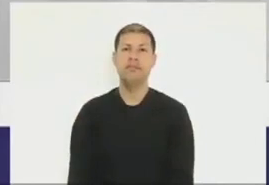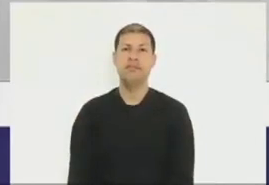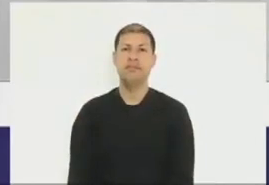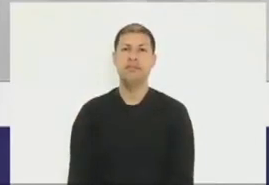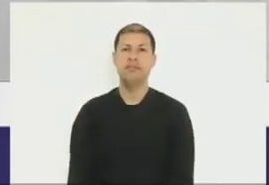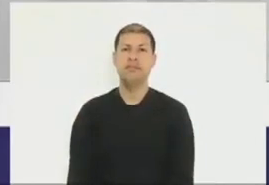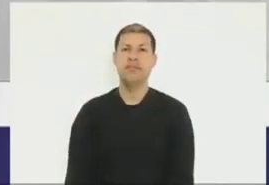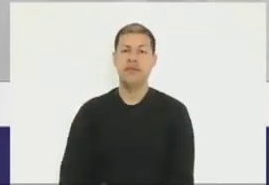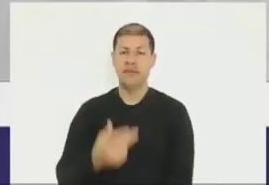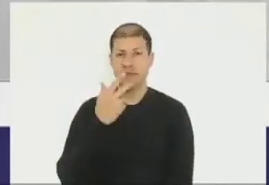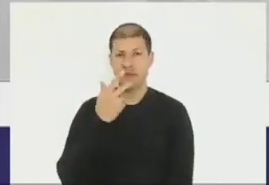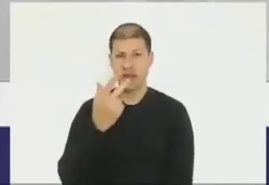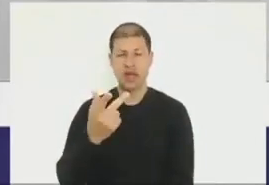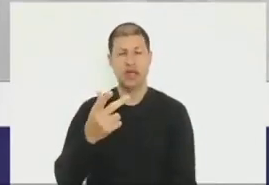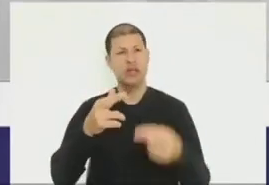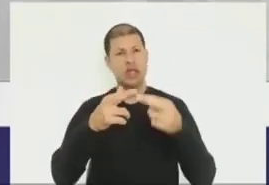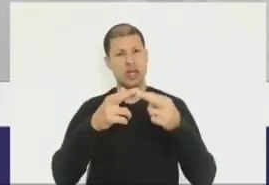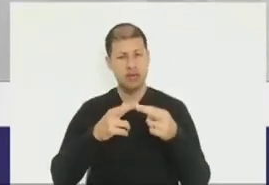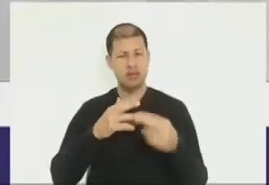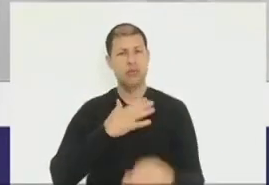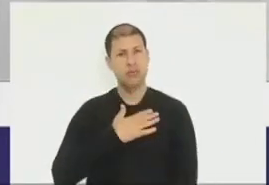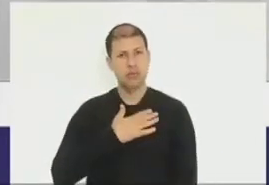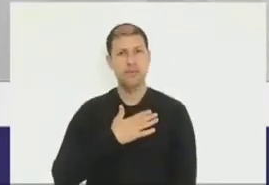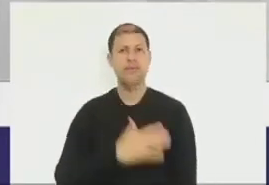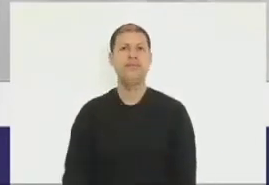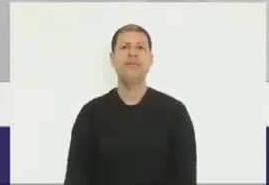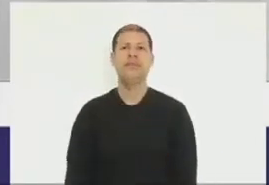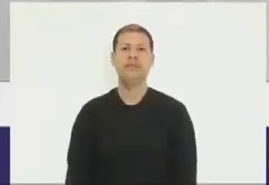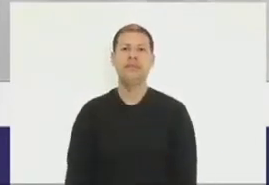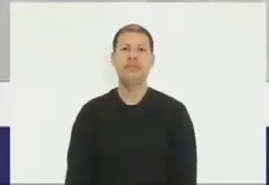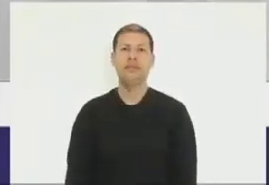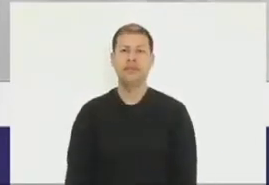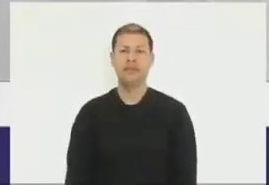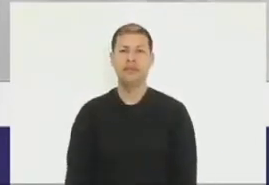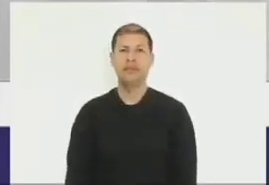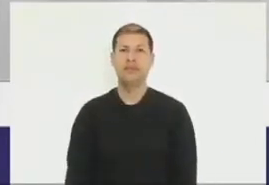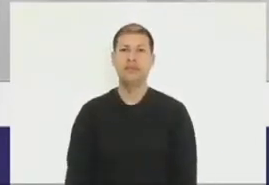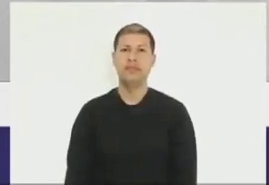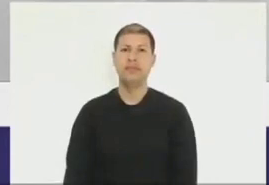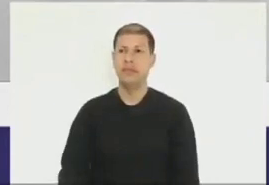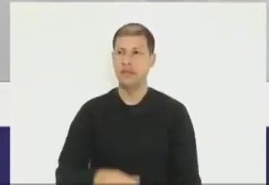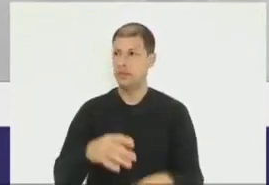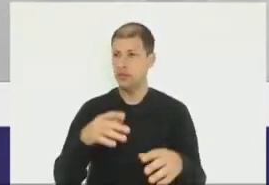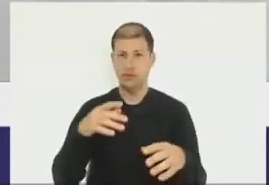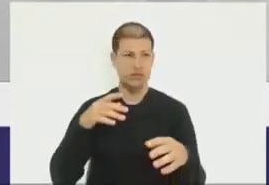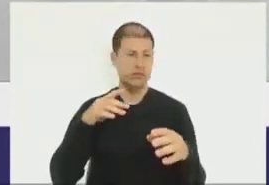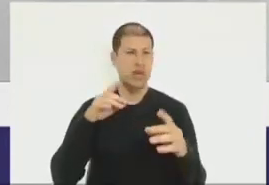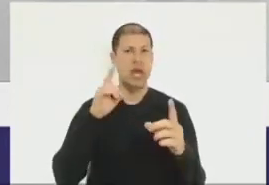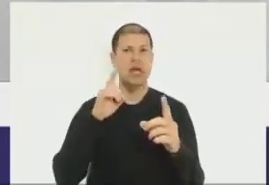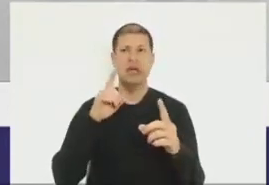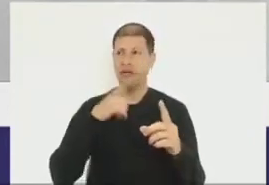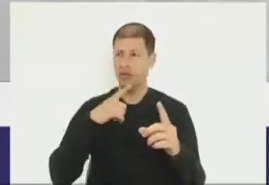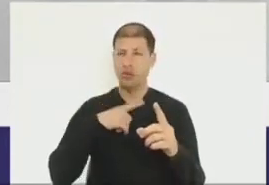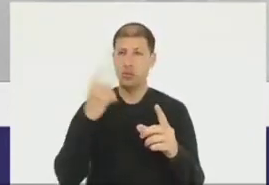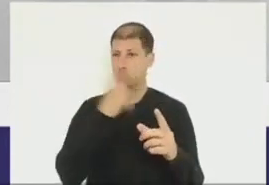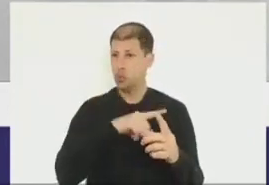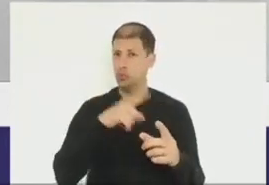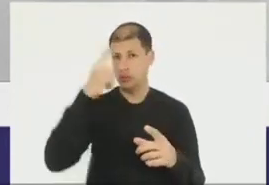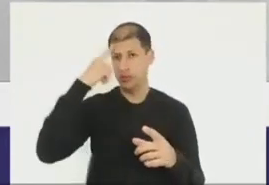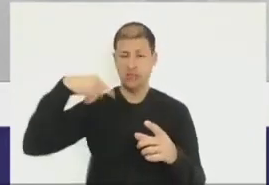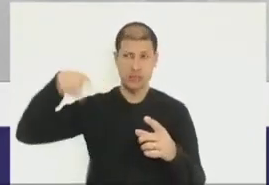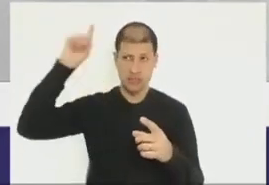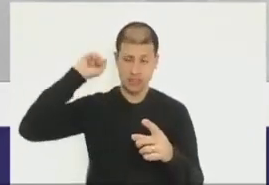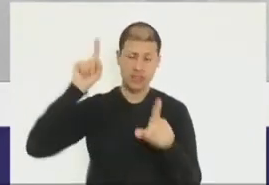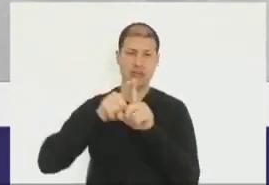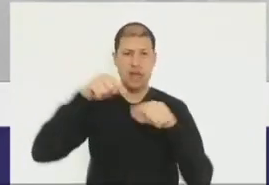falar de alguns requerimentos meus que foram atendidos semana passada e esta semana.